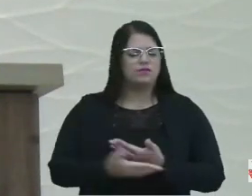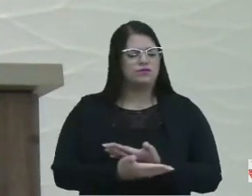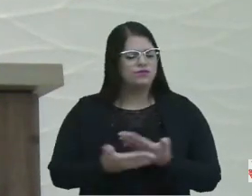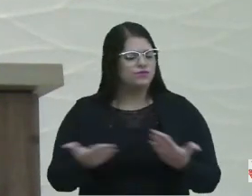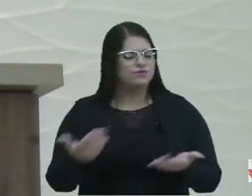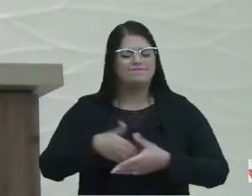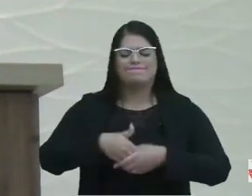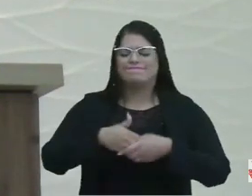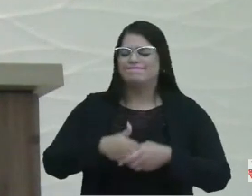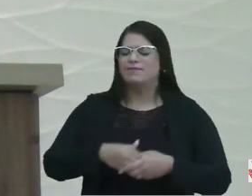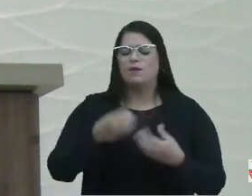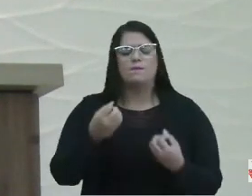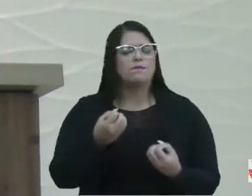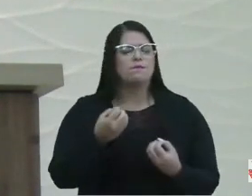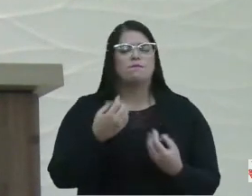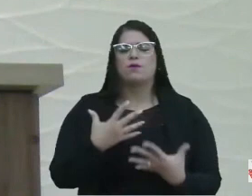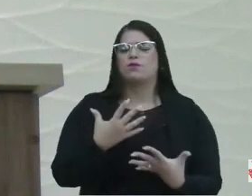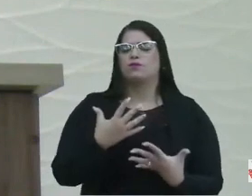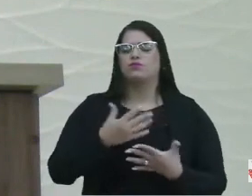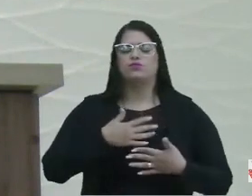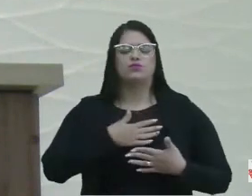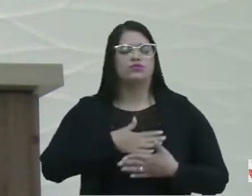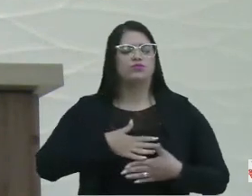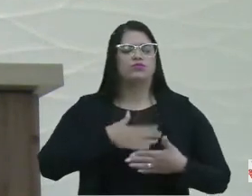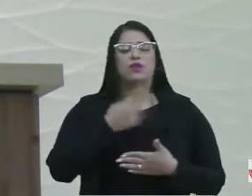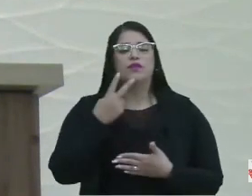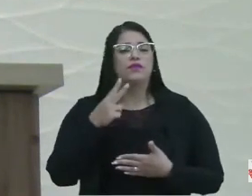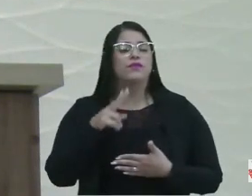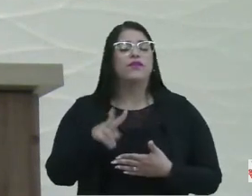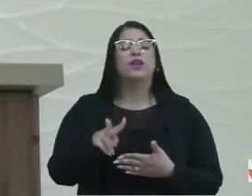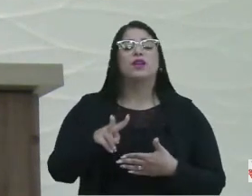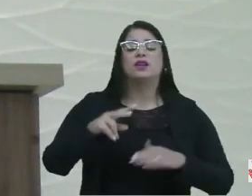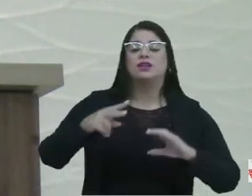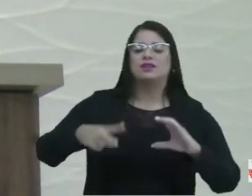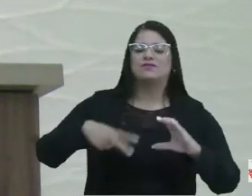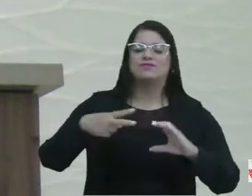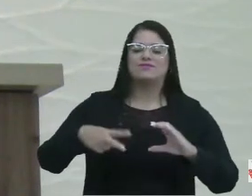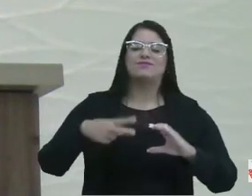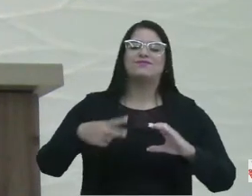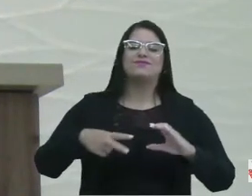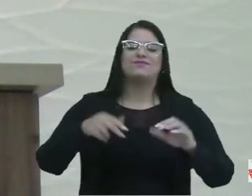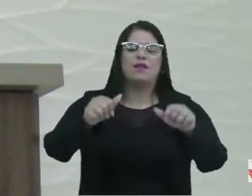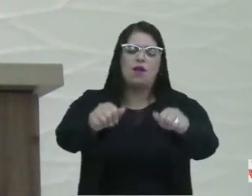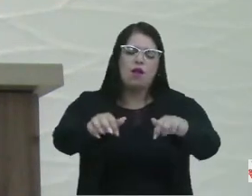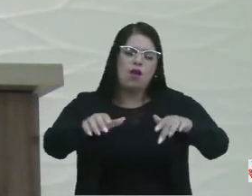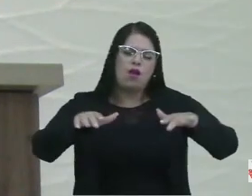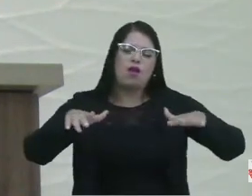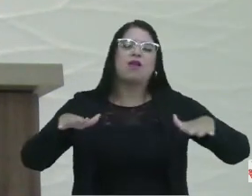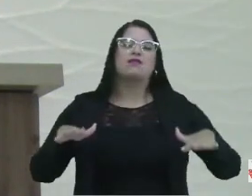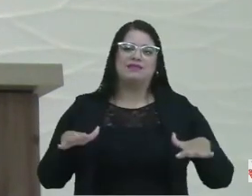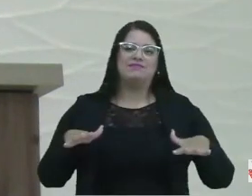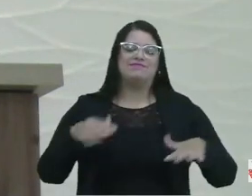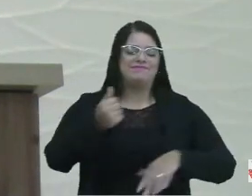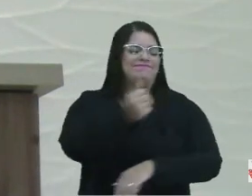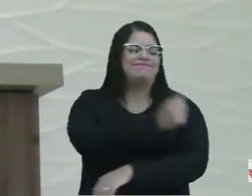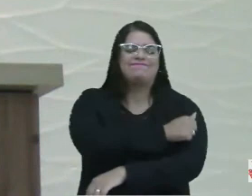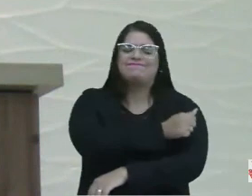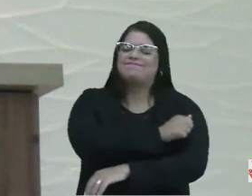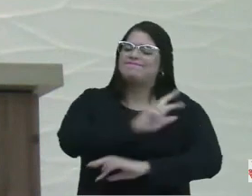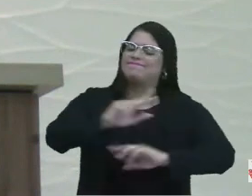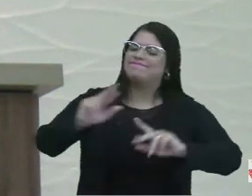gratificante quando a gente vê a casa do povo cheia assim, com os alunos, com